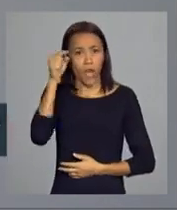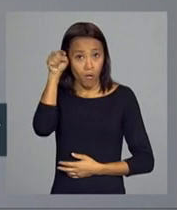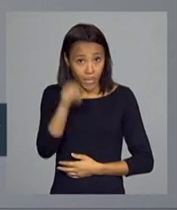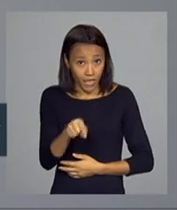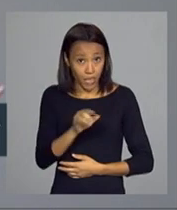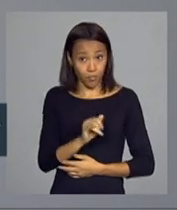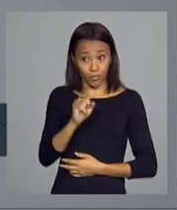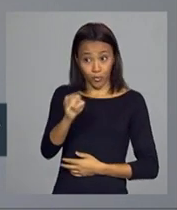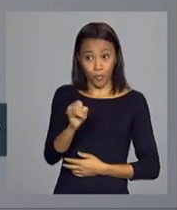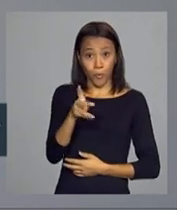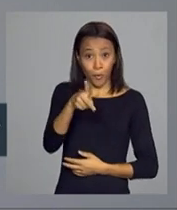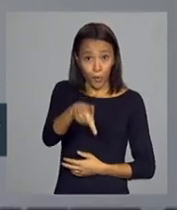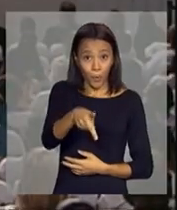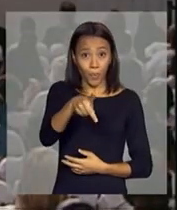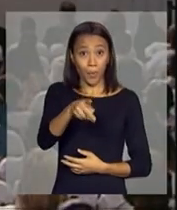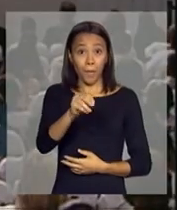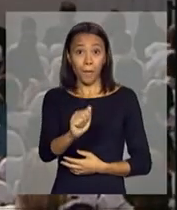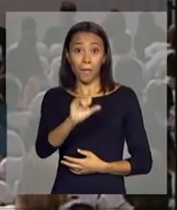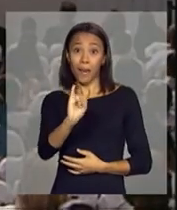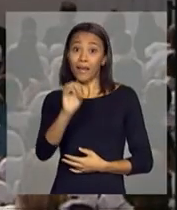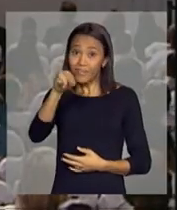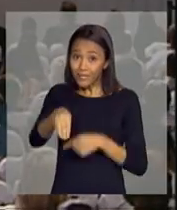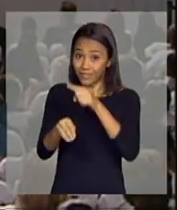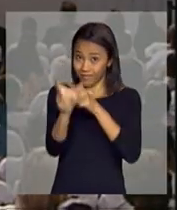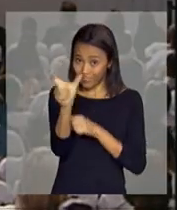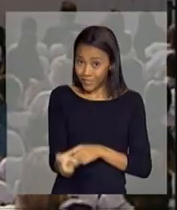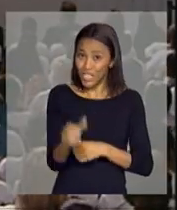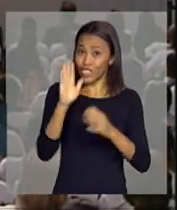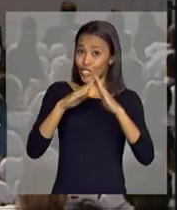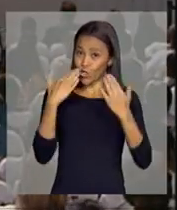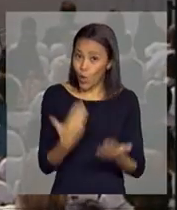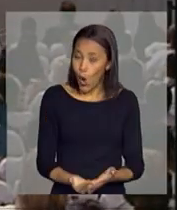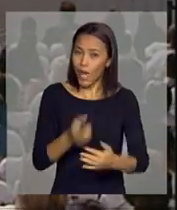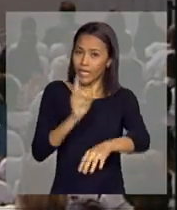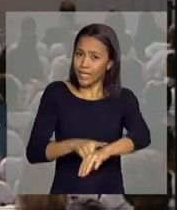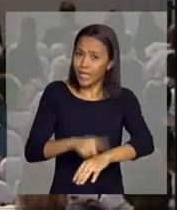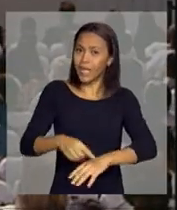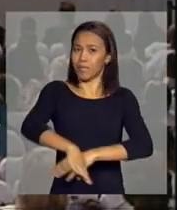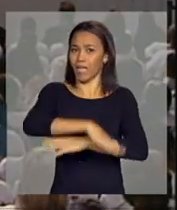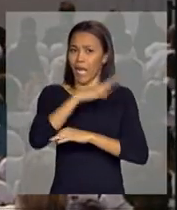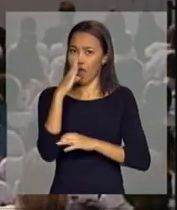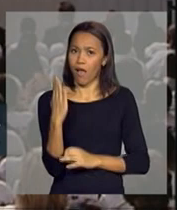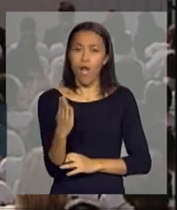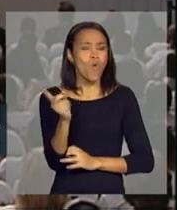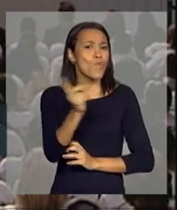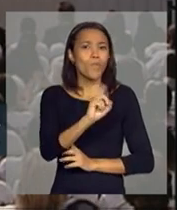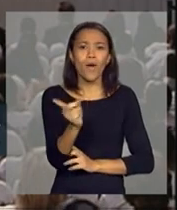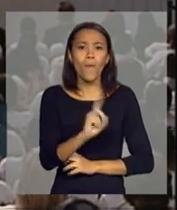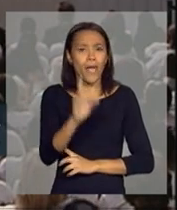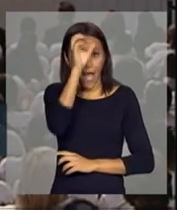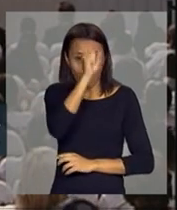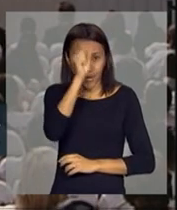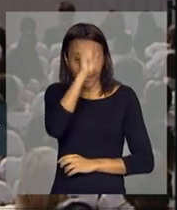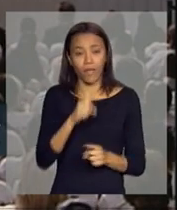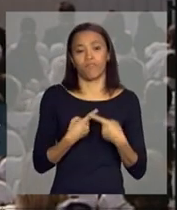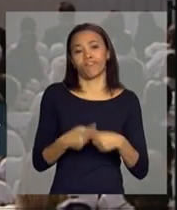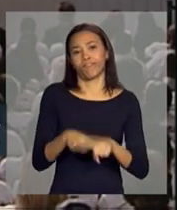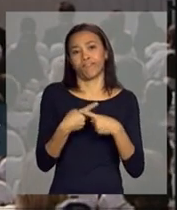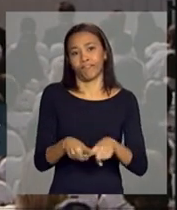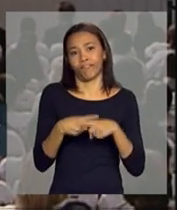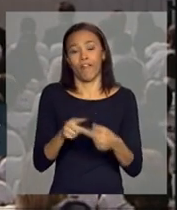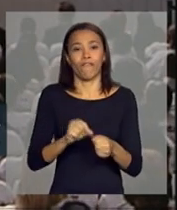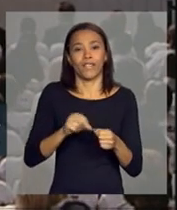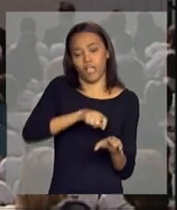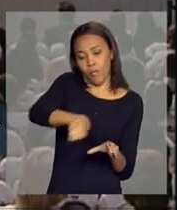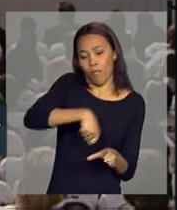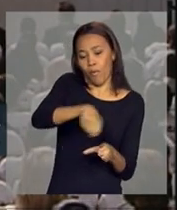Paim, Paim, a escola de tempo integral, na segundo período, não é aprender a tricotar, fazer bolo